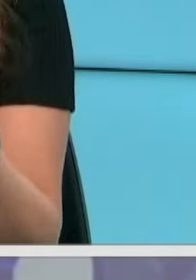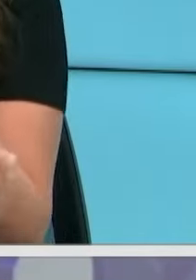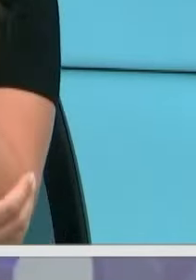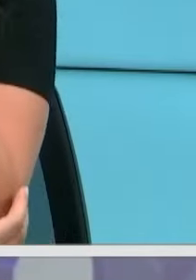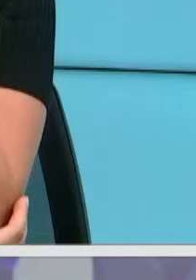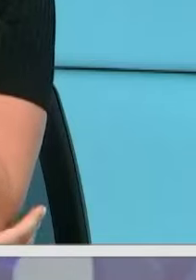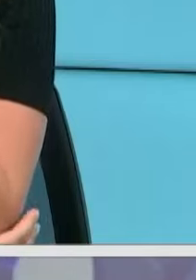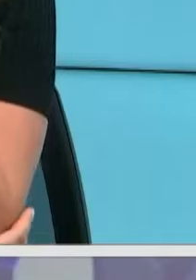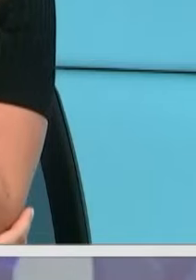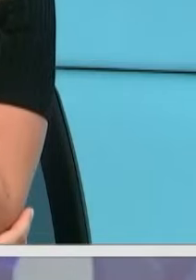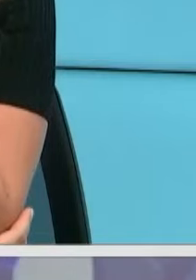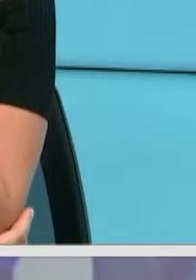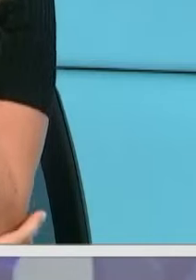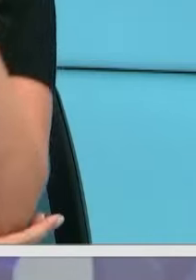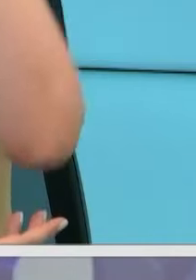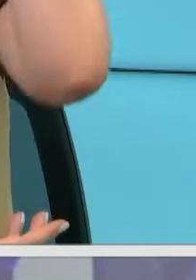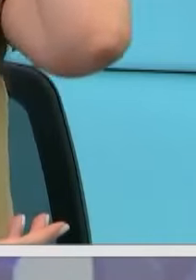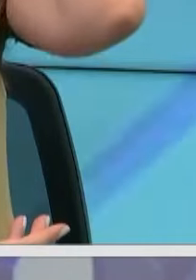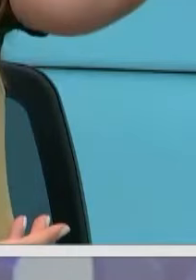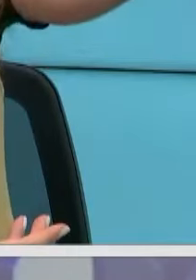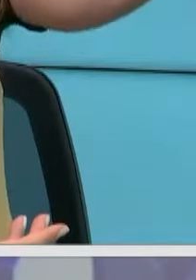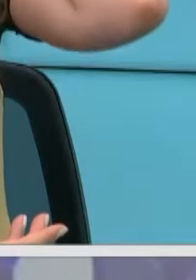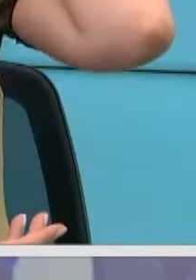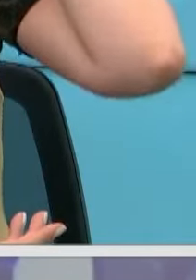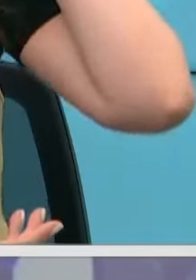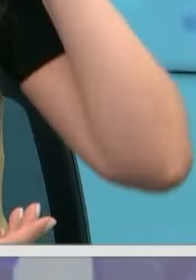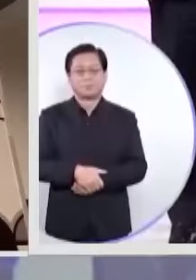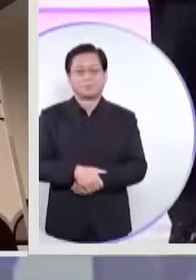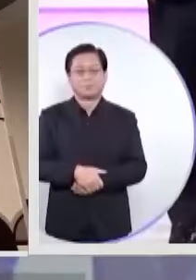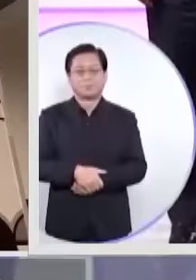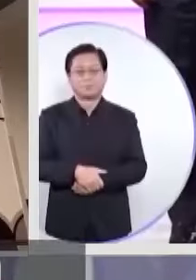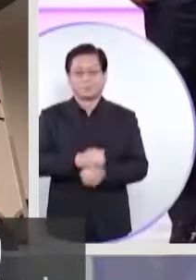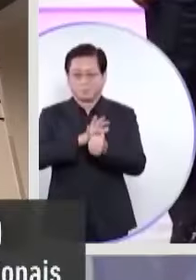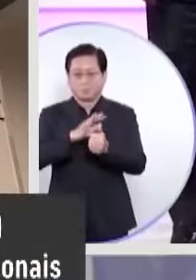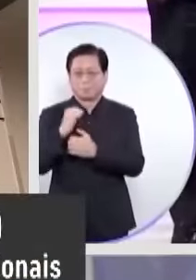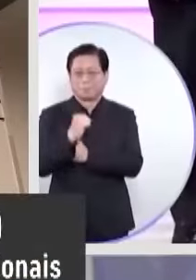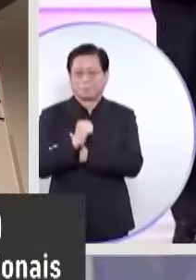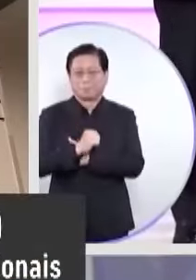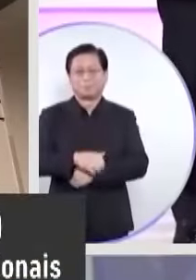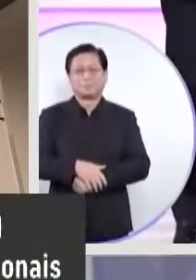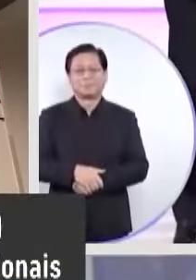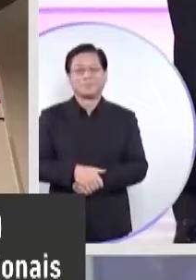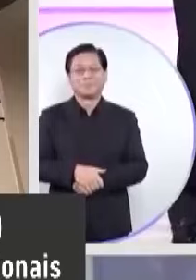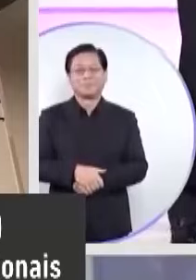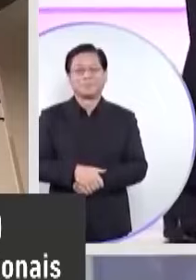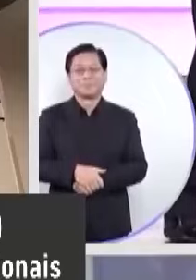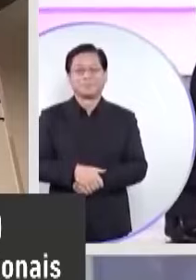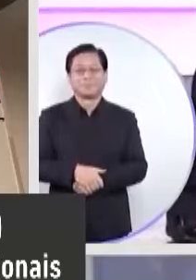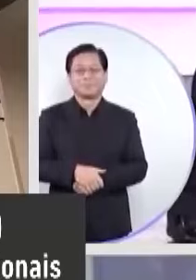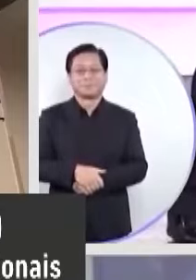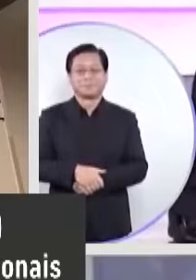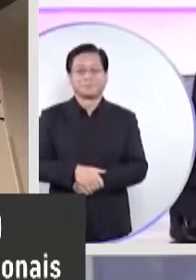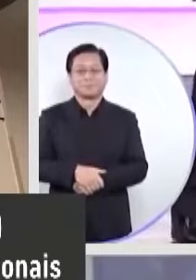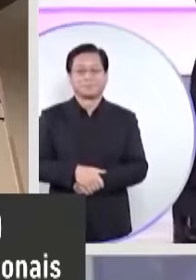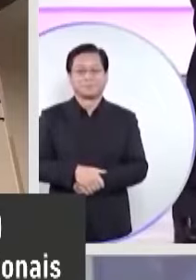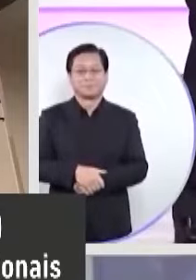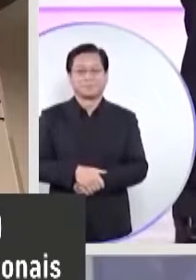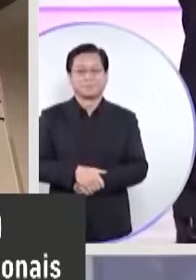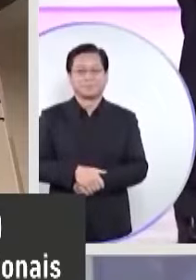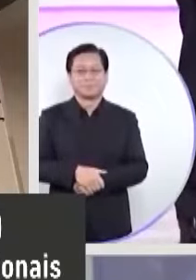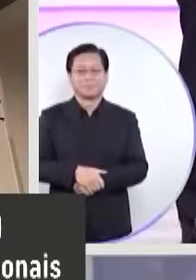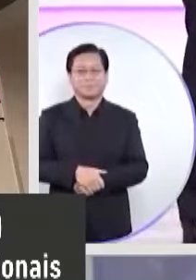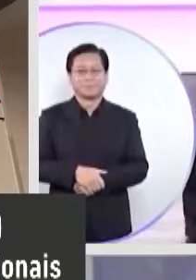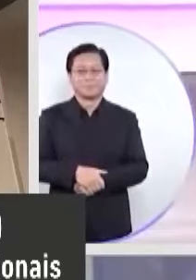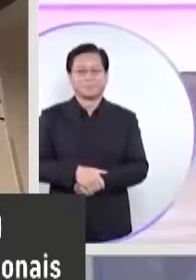isto é eh é interessante notar o seguinte vamos lá ah os três candidatos TM o